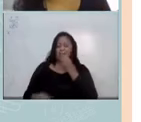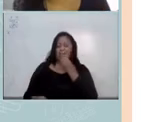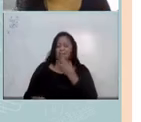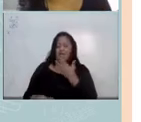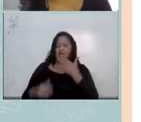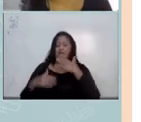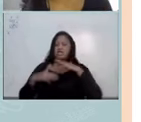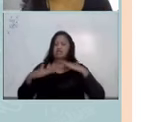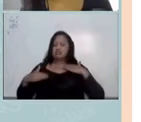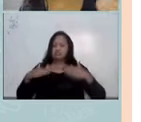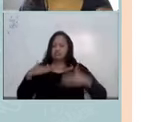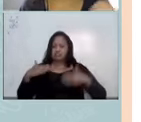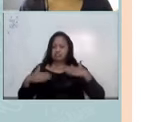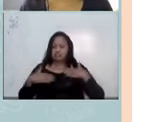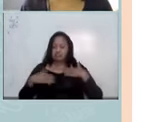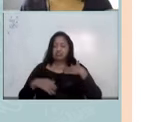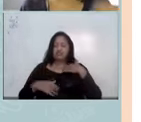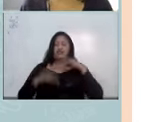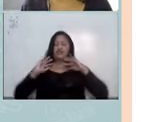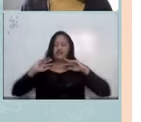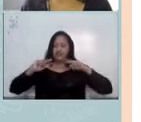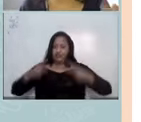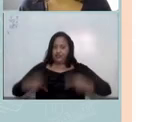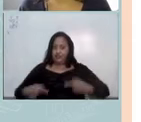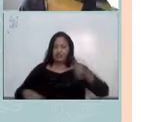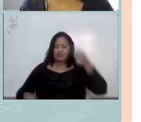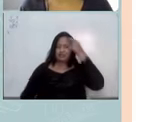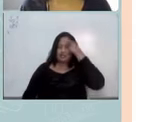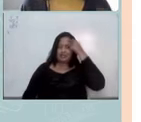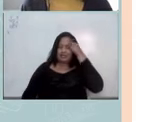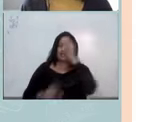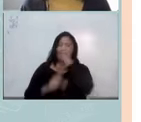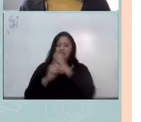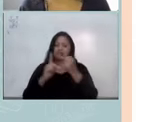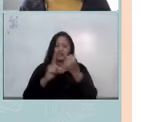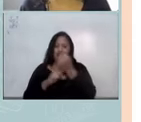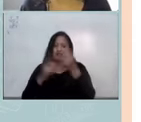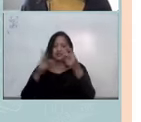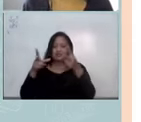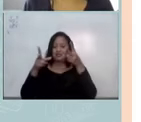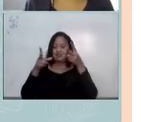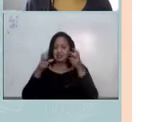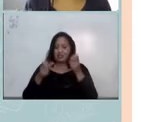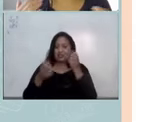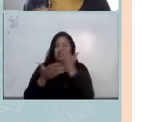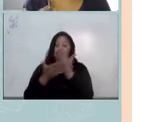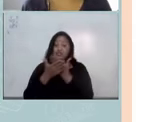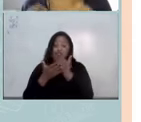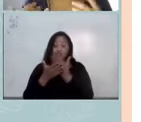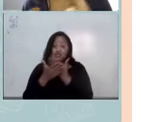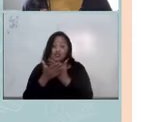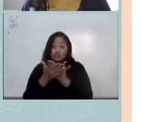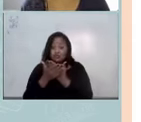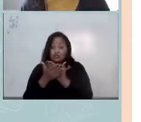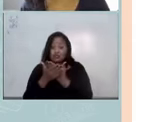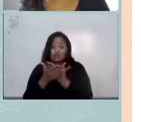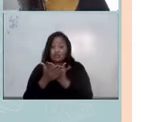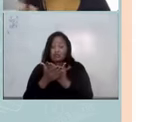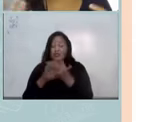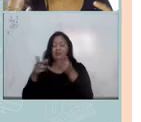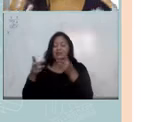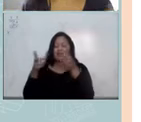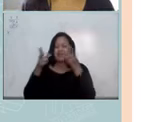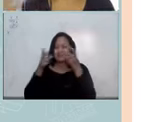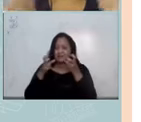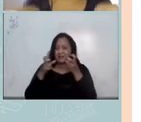também social, tá? Então, percebeu-se aí ao longo do tempo, né, com os estudos de epidemiologia e tudo mais, percebeu-se que fatores